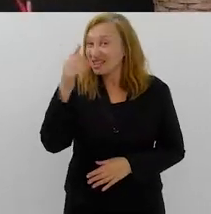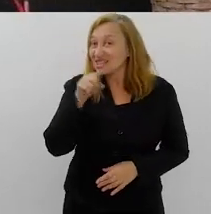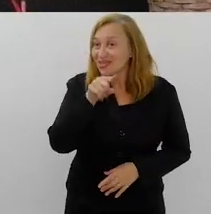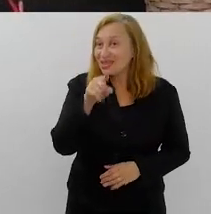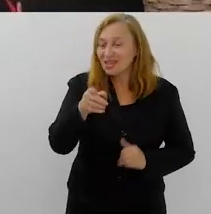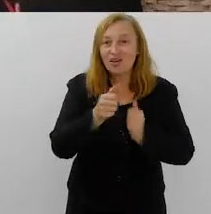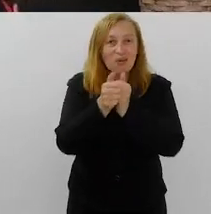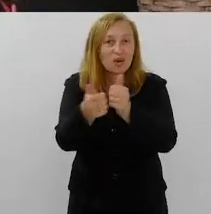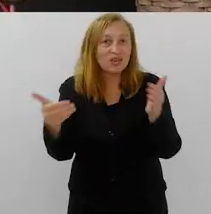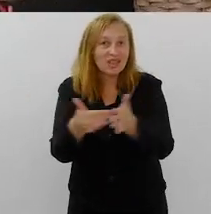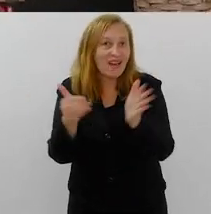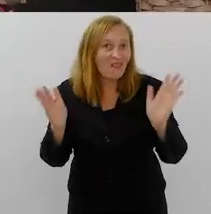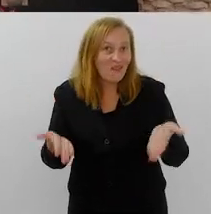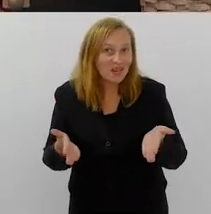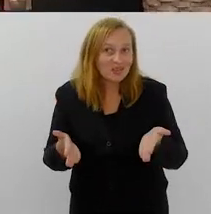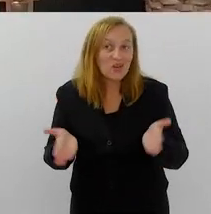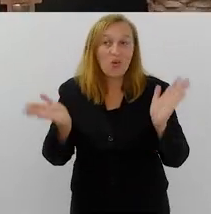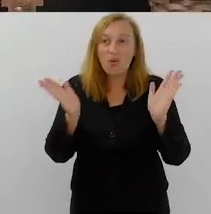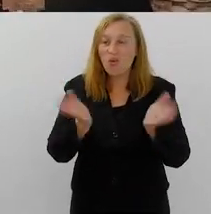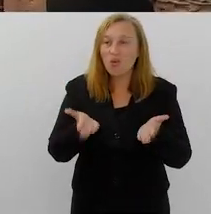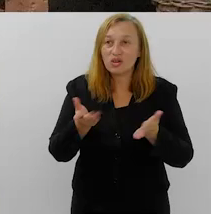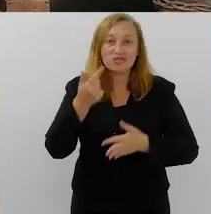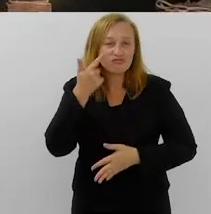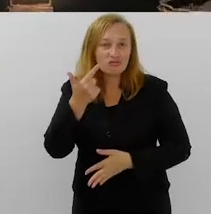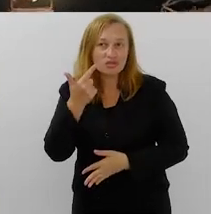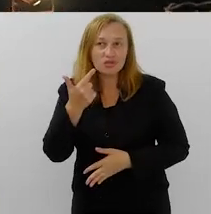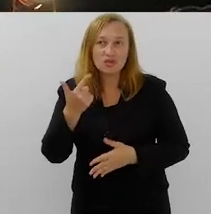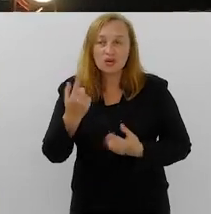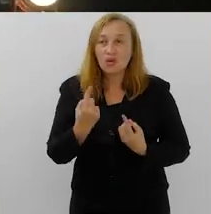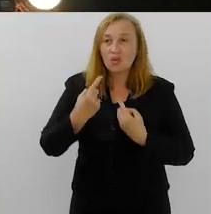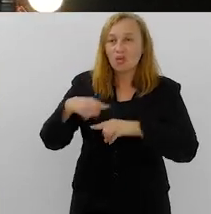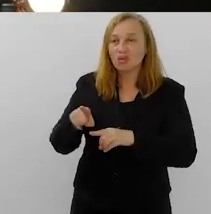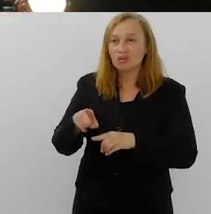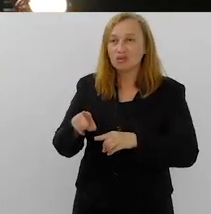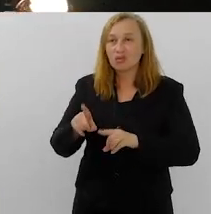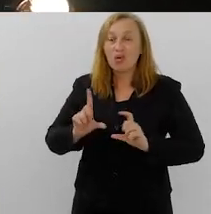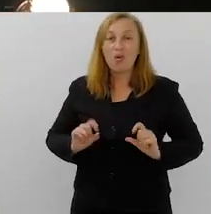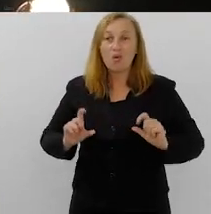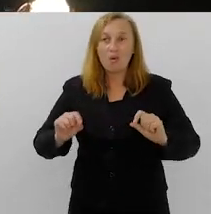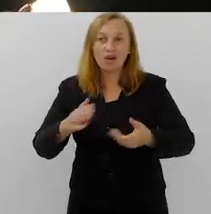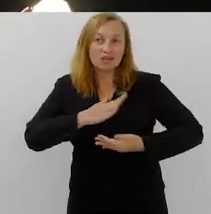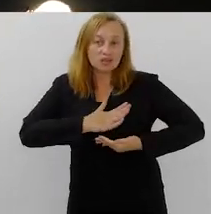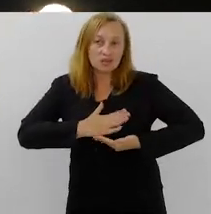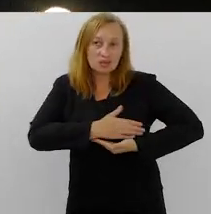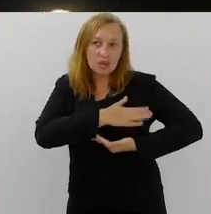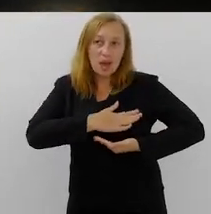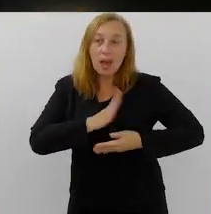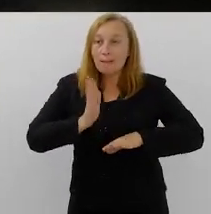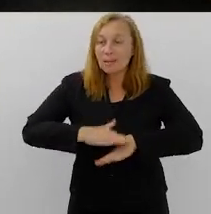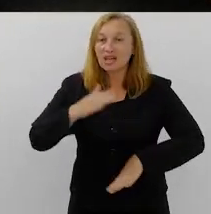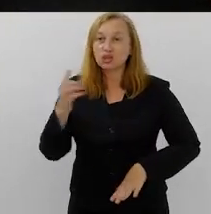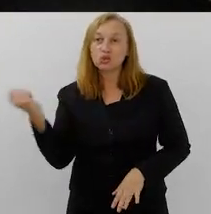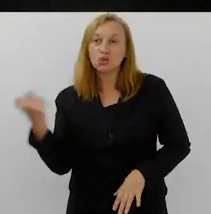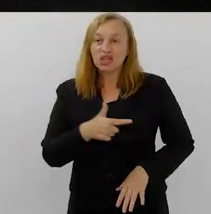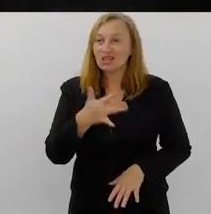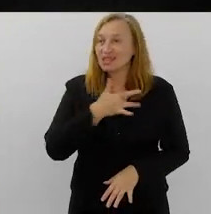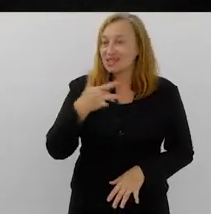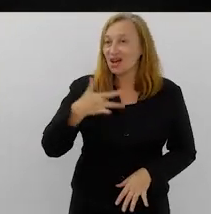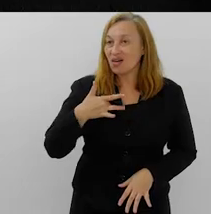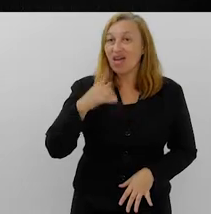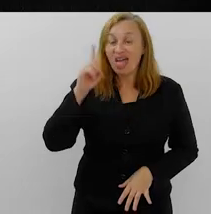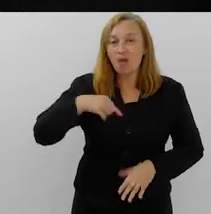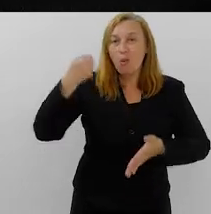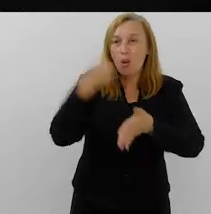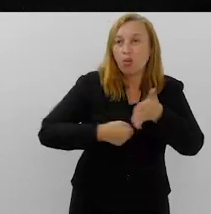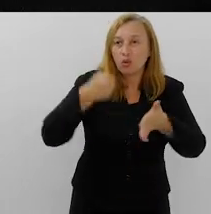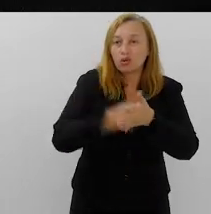ficamos por aqui agradeço a você que nos acompanhou até agora hoje Vimos que o combate ao câncer de mama é mais do que